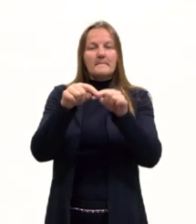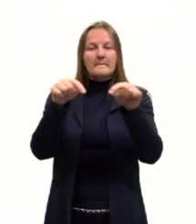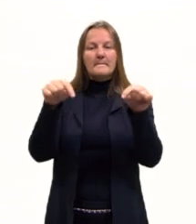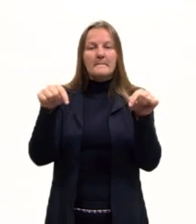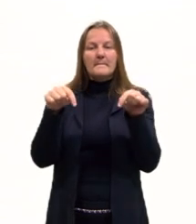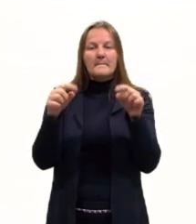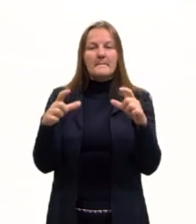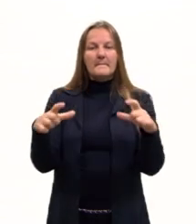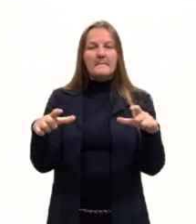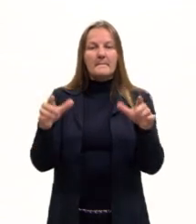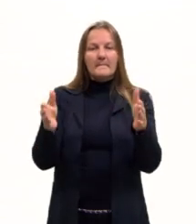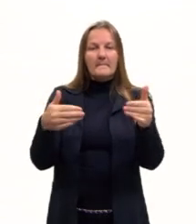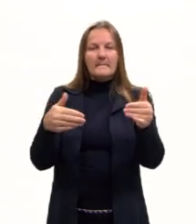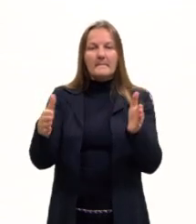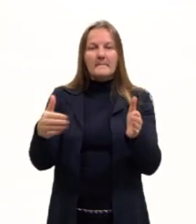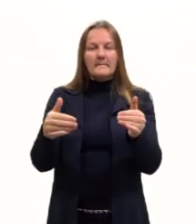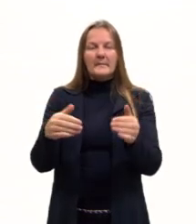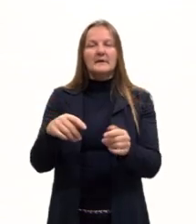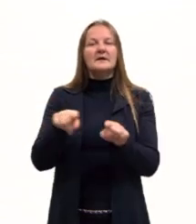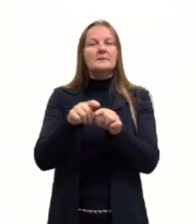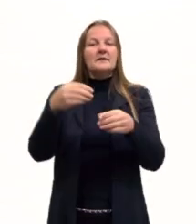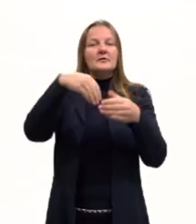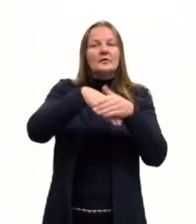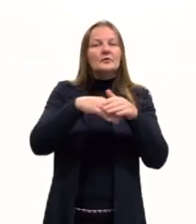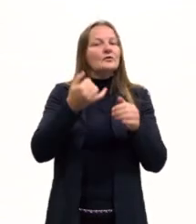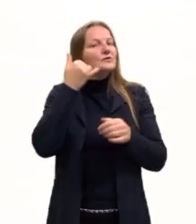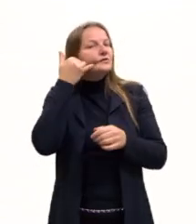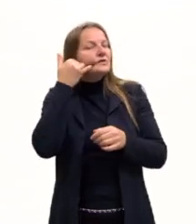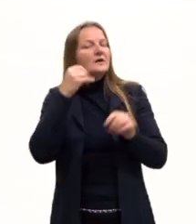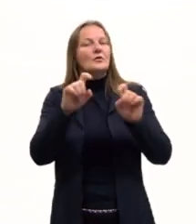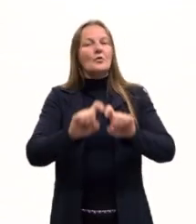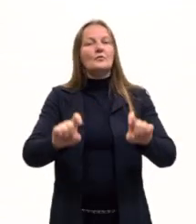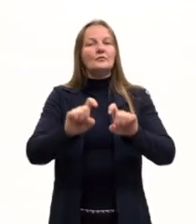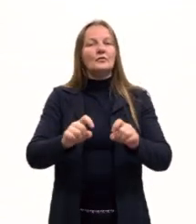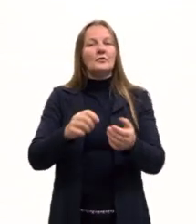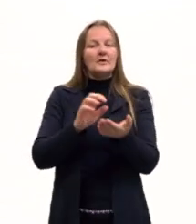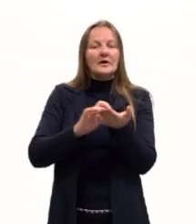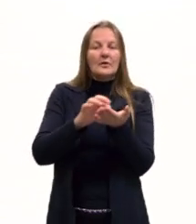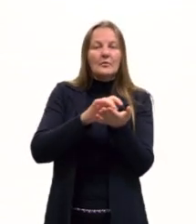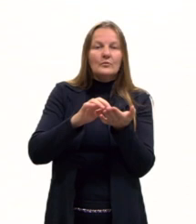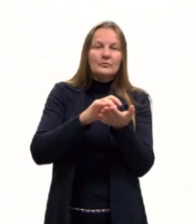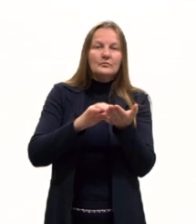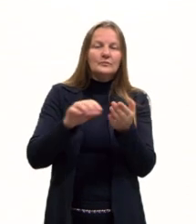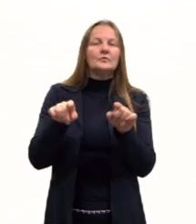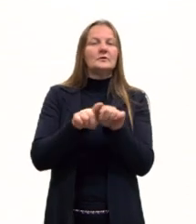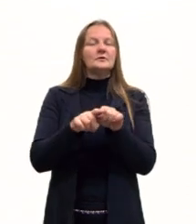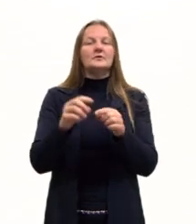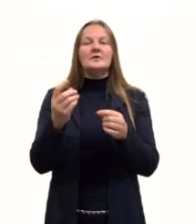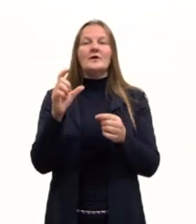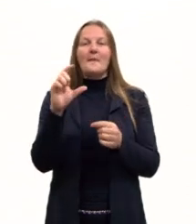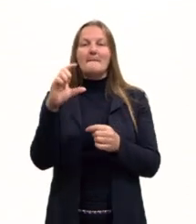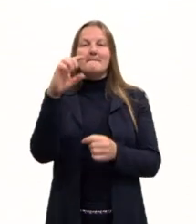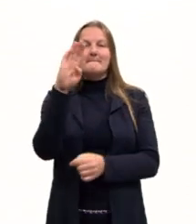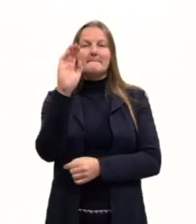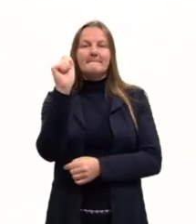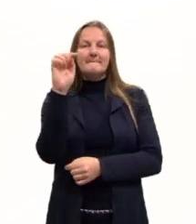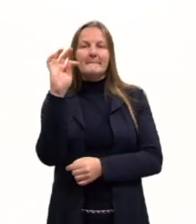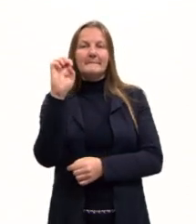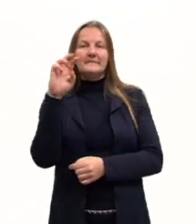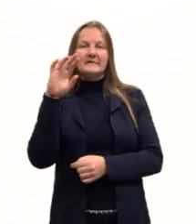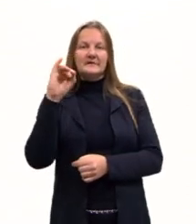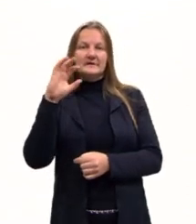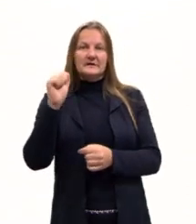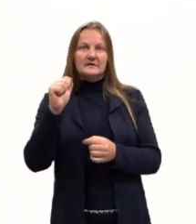utilizadas em celulares em lanternas computadores calculadoras muito utilizado né